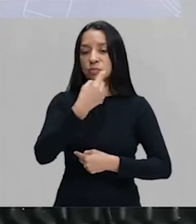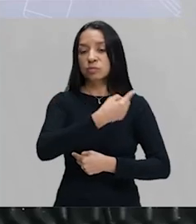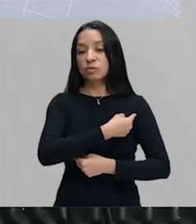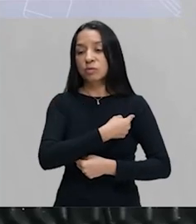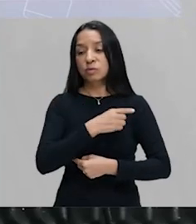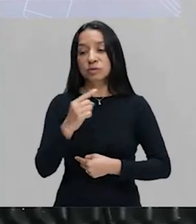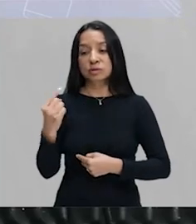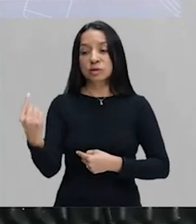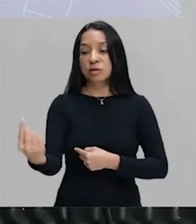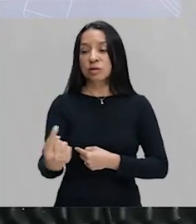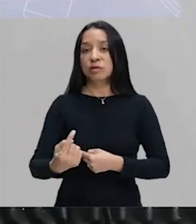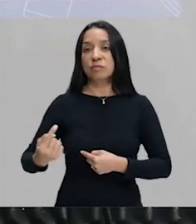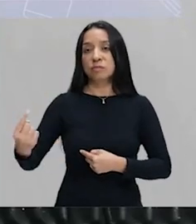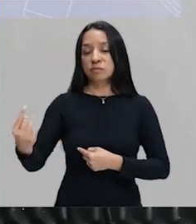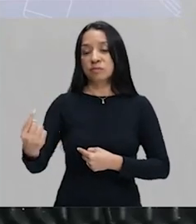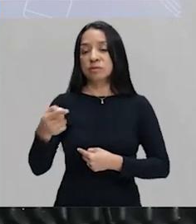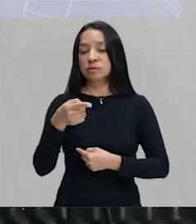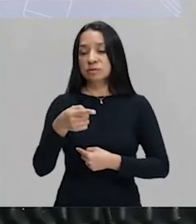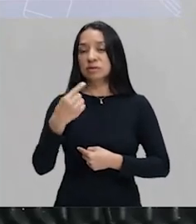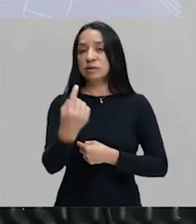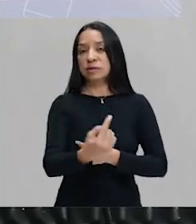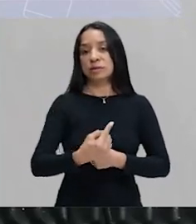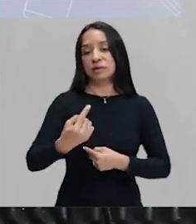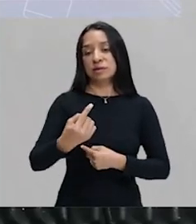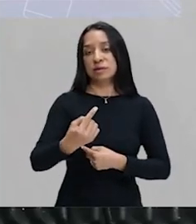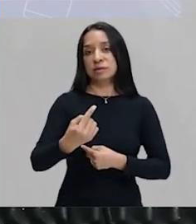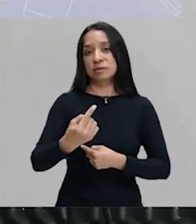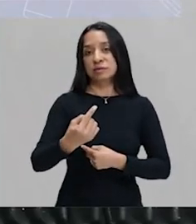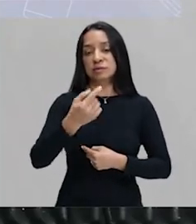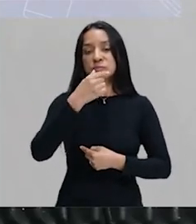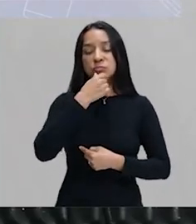é a mesma tradução.